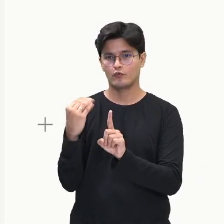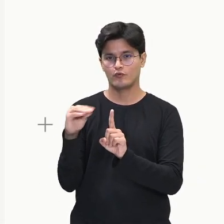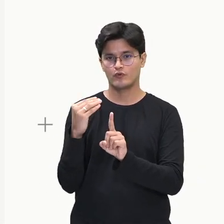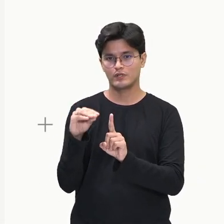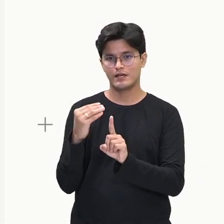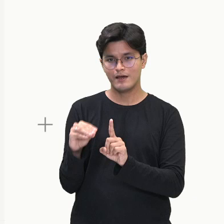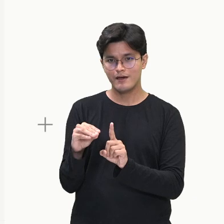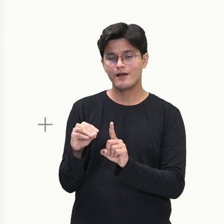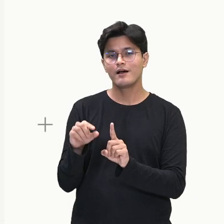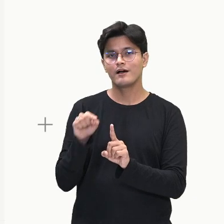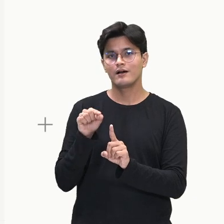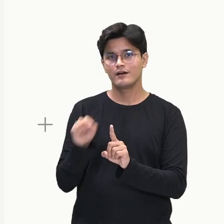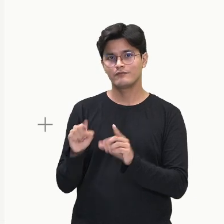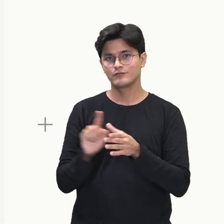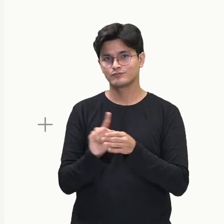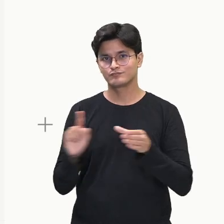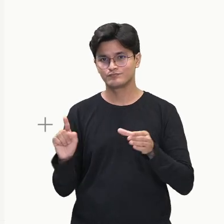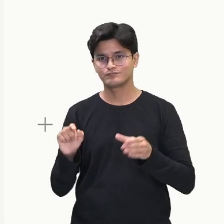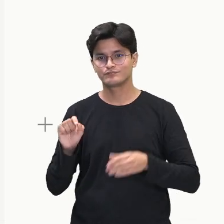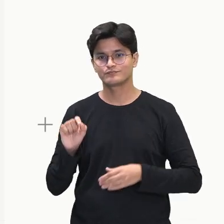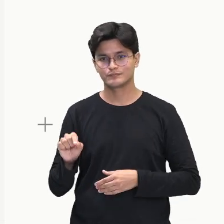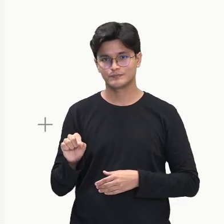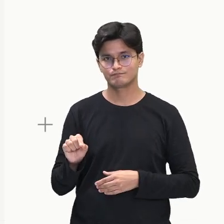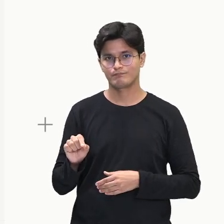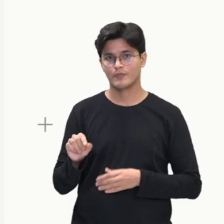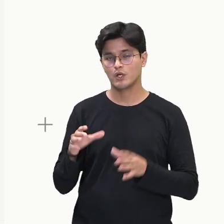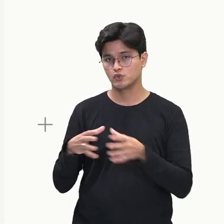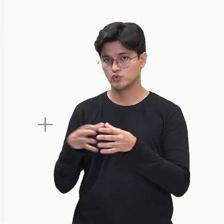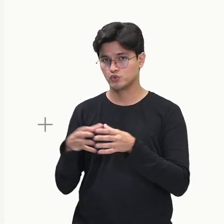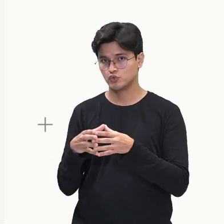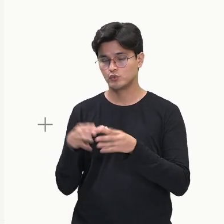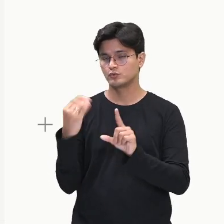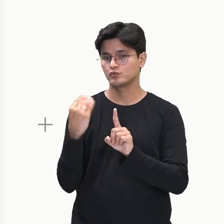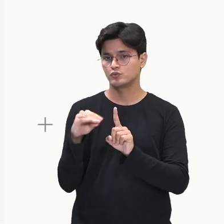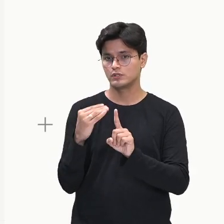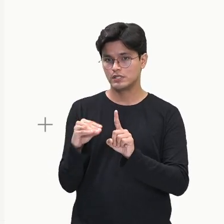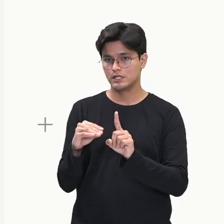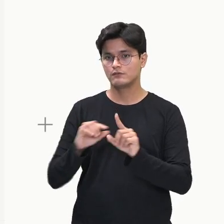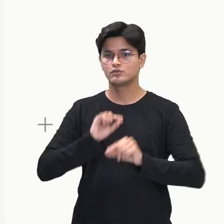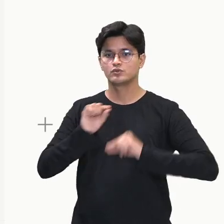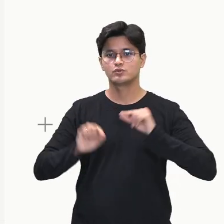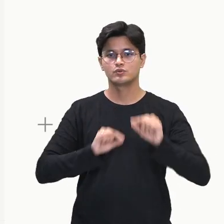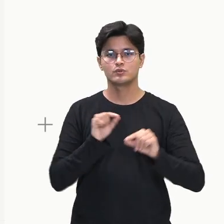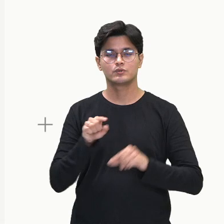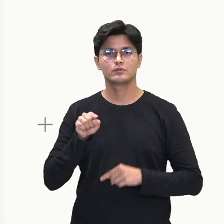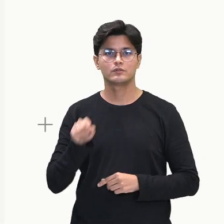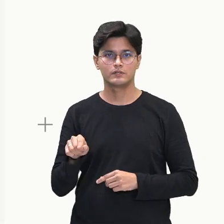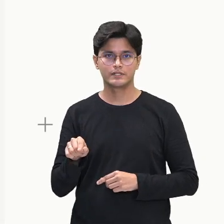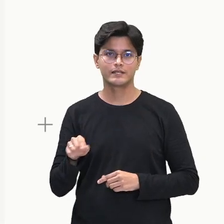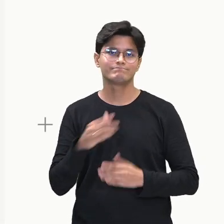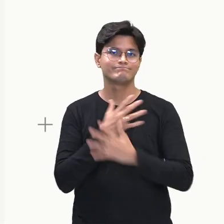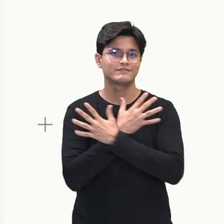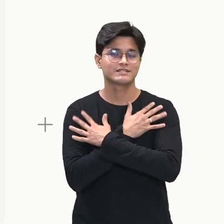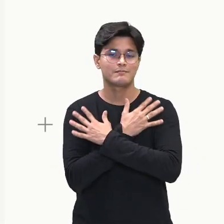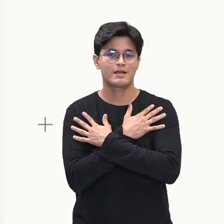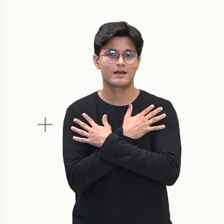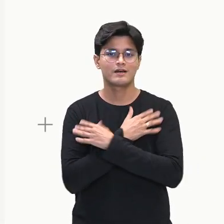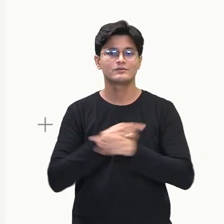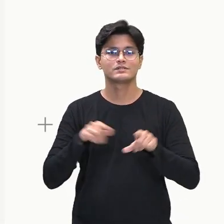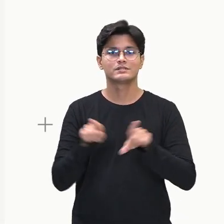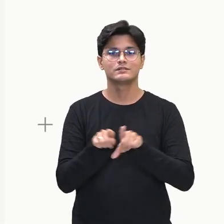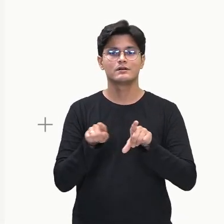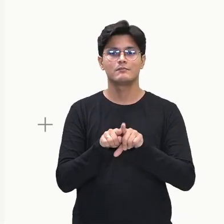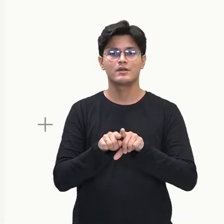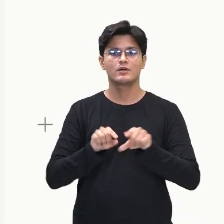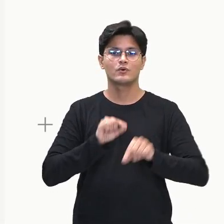esses grupos vulneráveis são aqueles que, além de estarem desempregados, estão lá